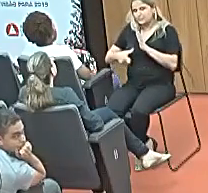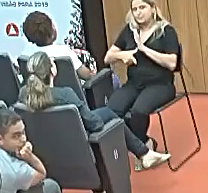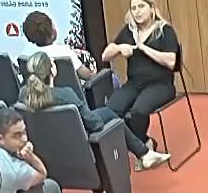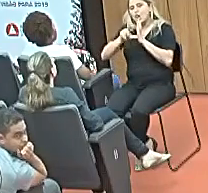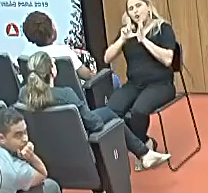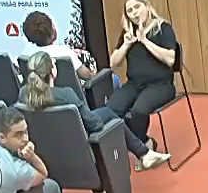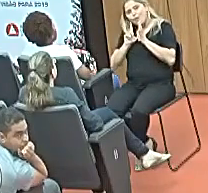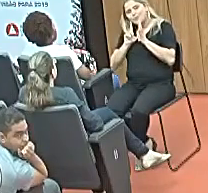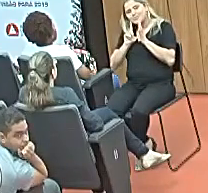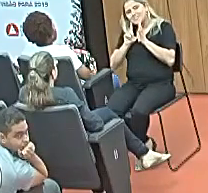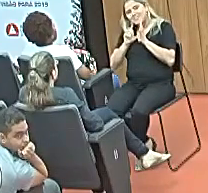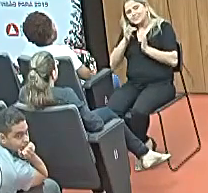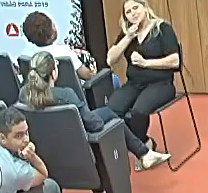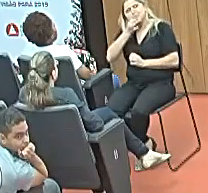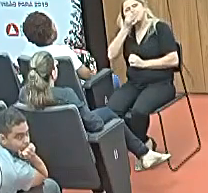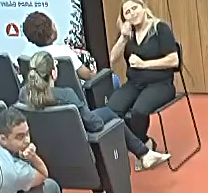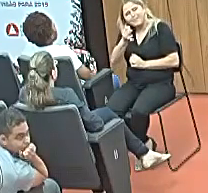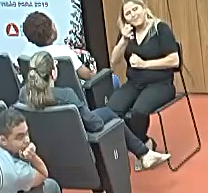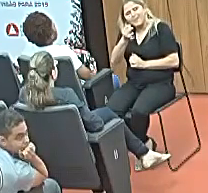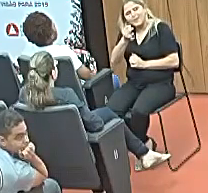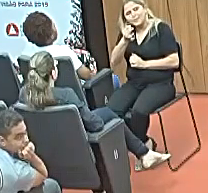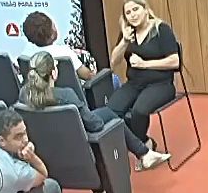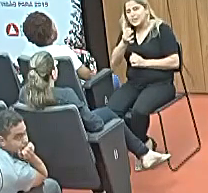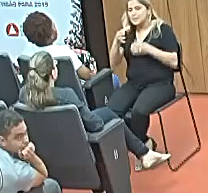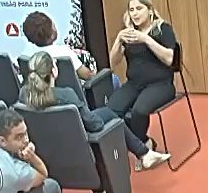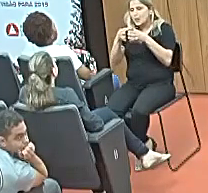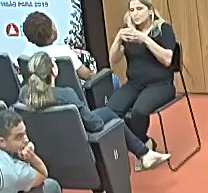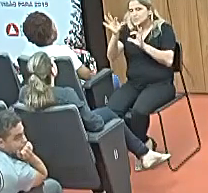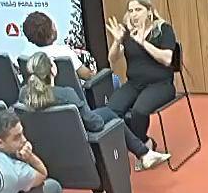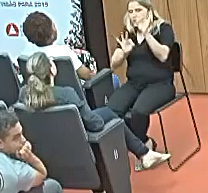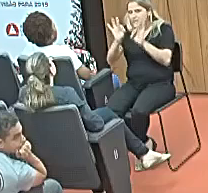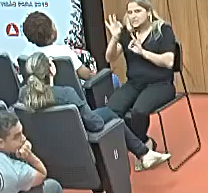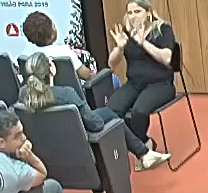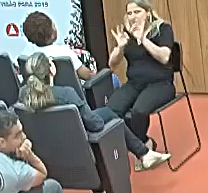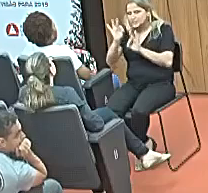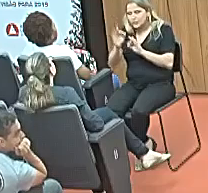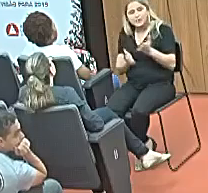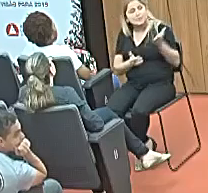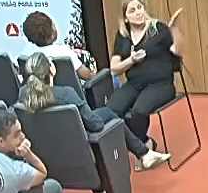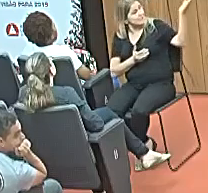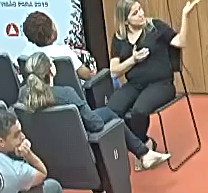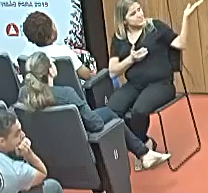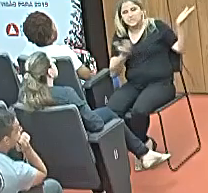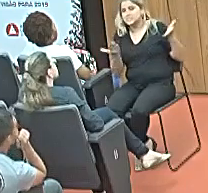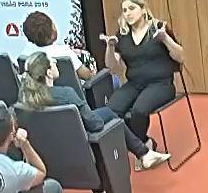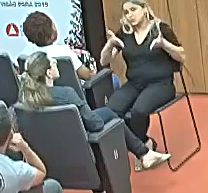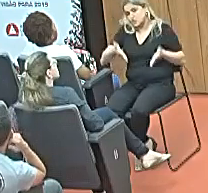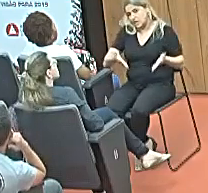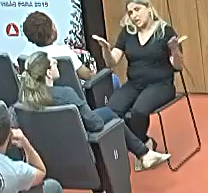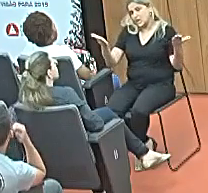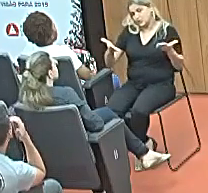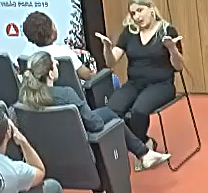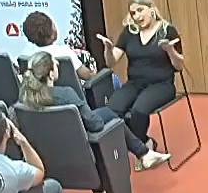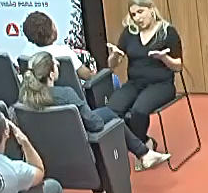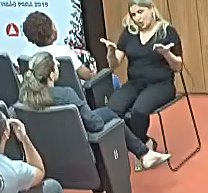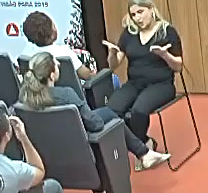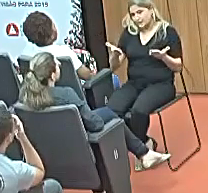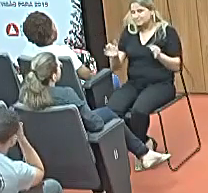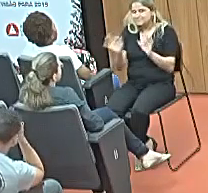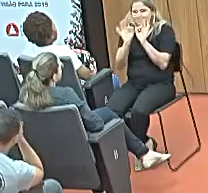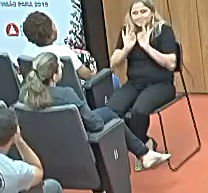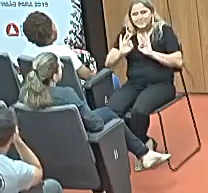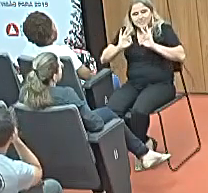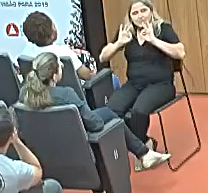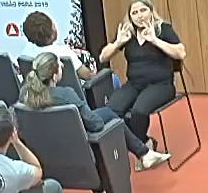comissão organizadora que pra vocês que estão iniciando agora é um excelente recurso